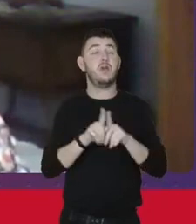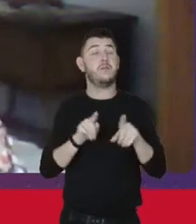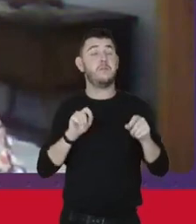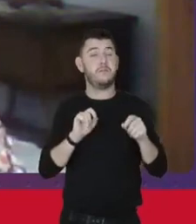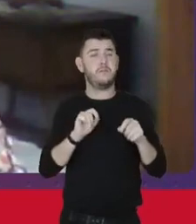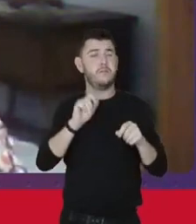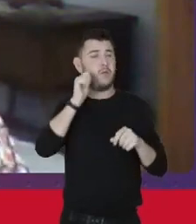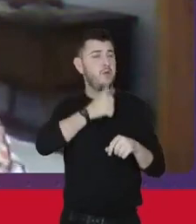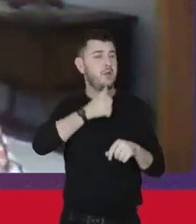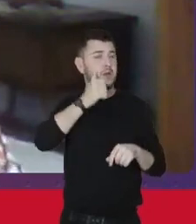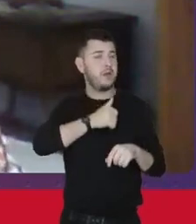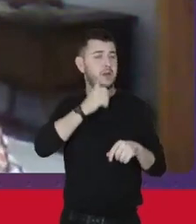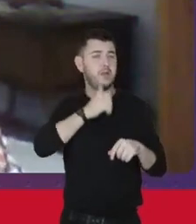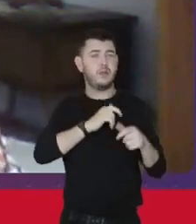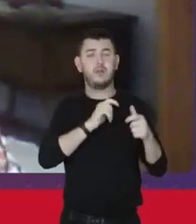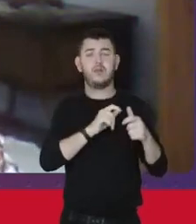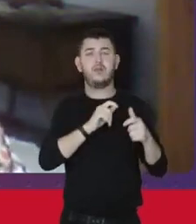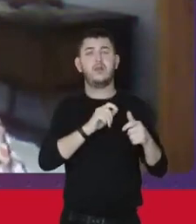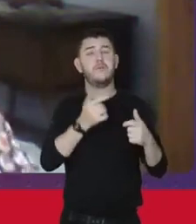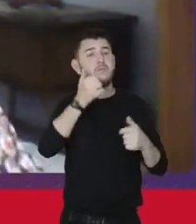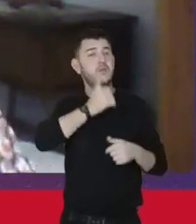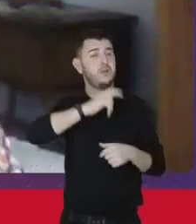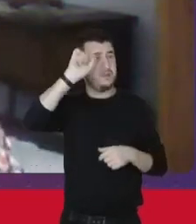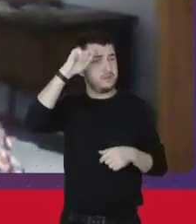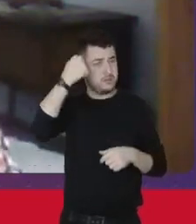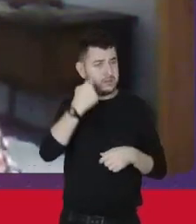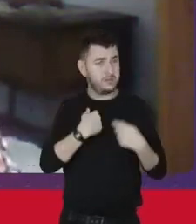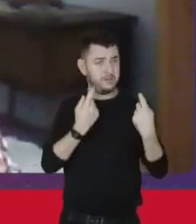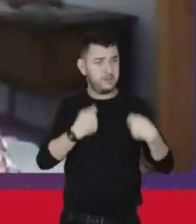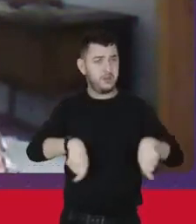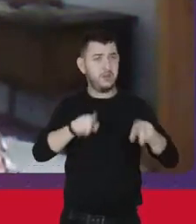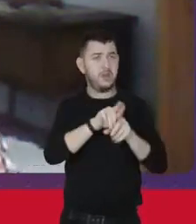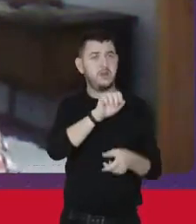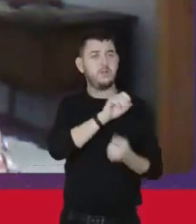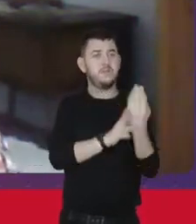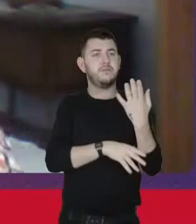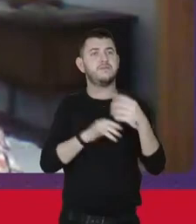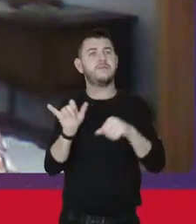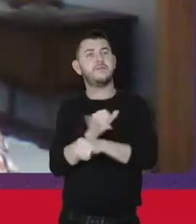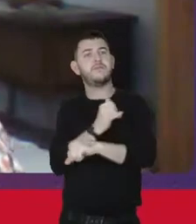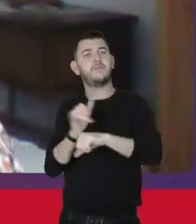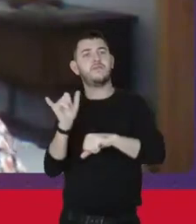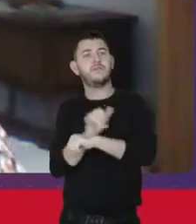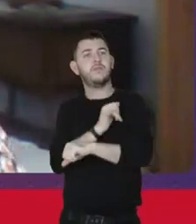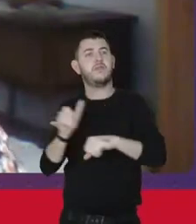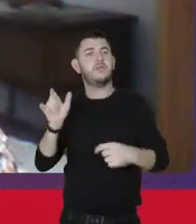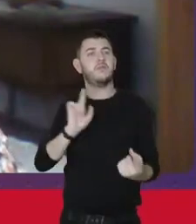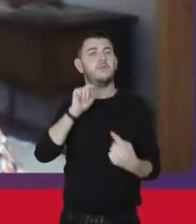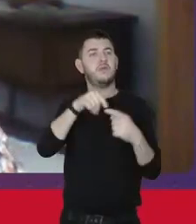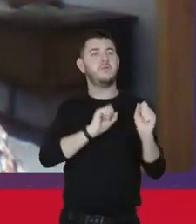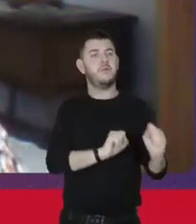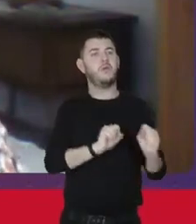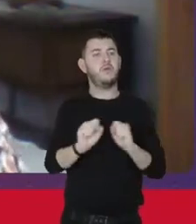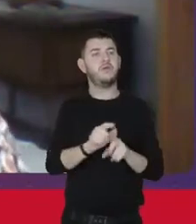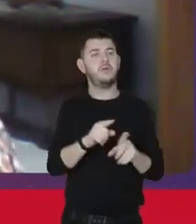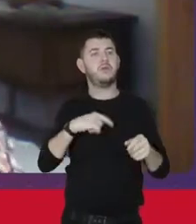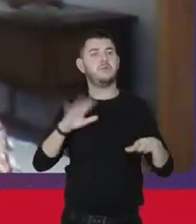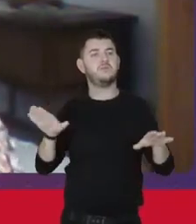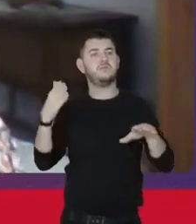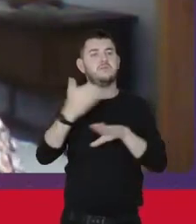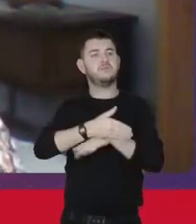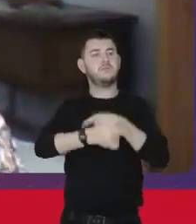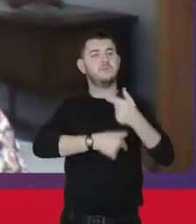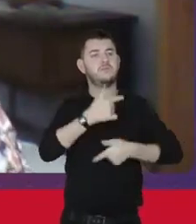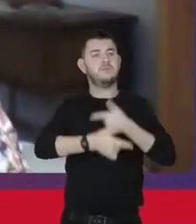as mulheres negras, tiveram que construir estratégias para acessar o trabalho.